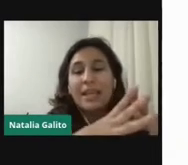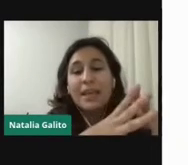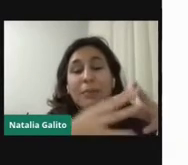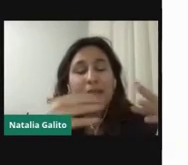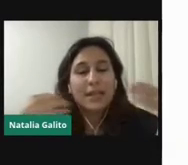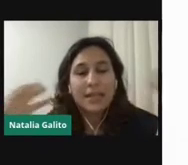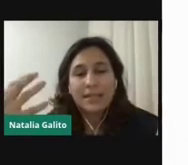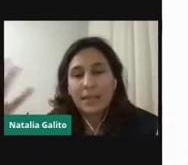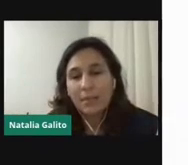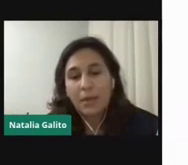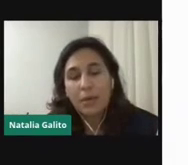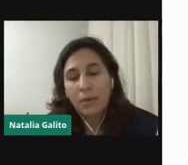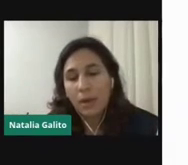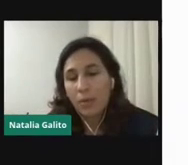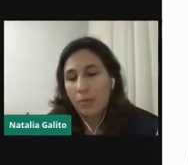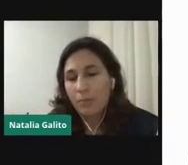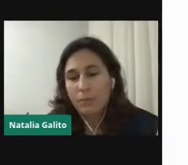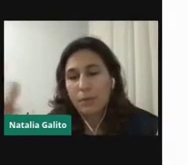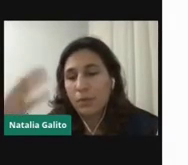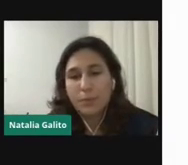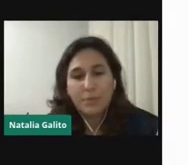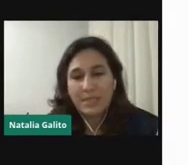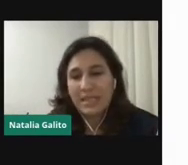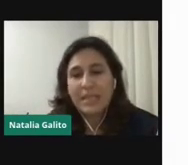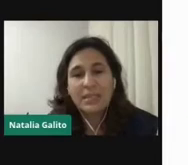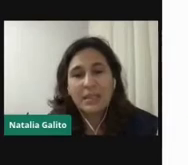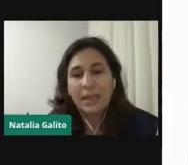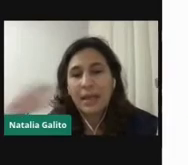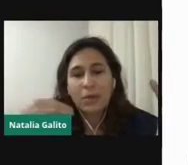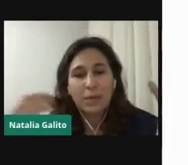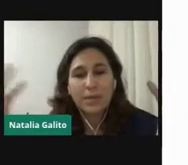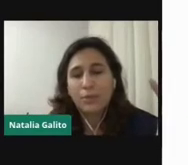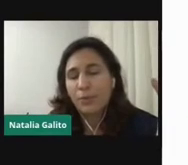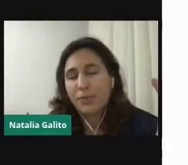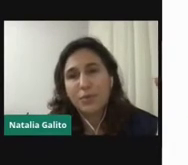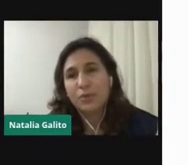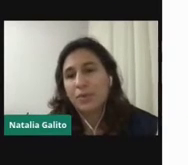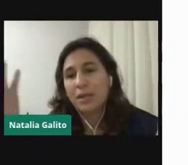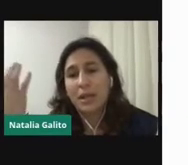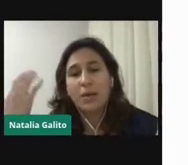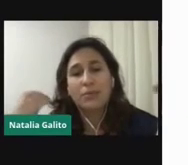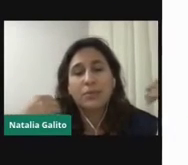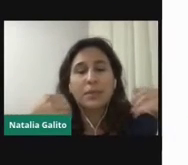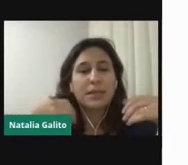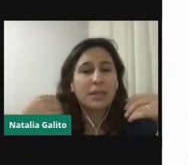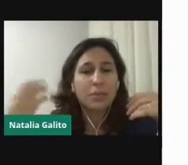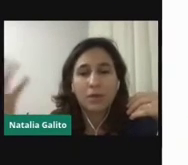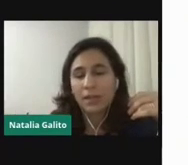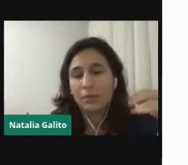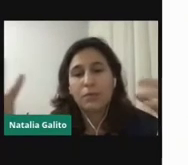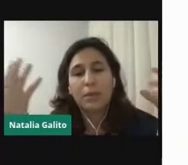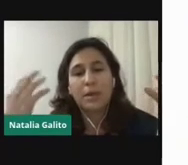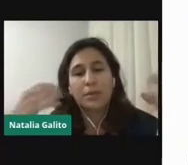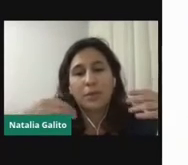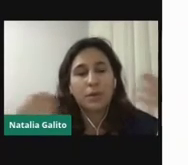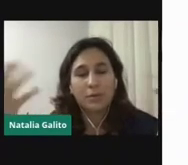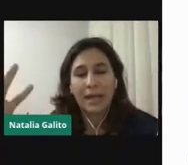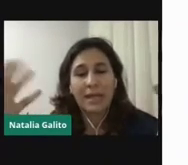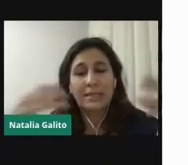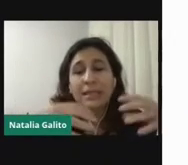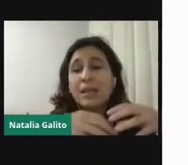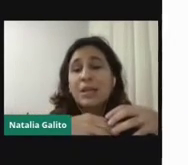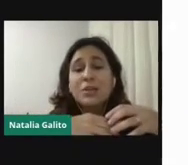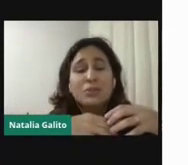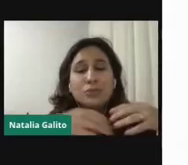internet. Queria muito agradecer também ao meu grupo de pesquisa, né, a colaboração do professor Antônio Cláudio, que é o coordenador do laboratório